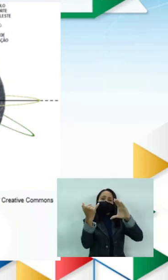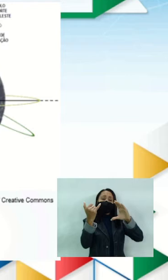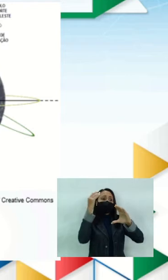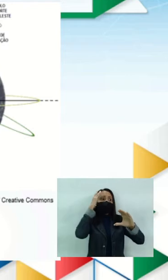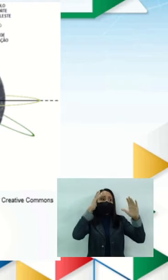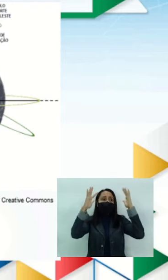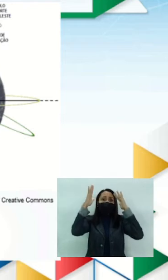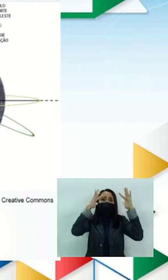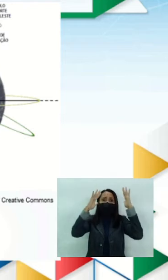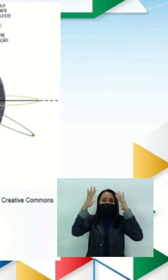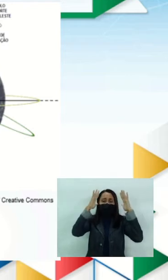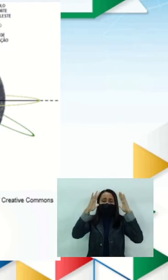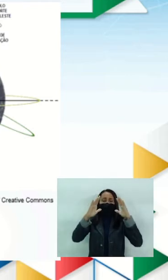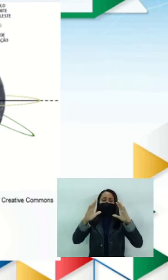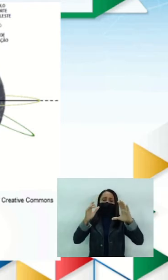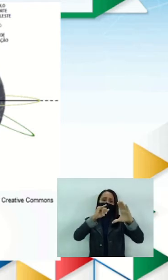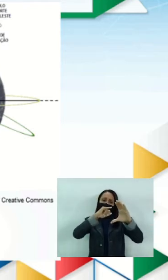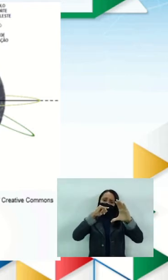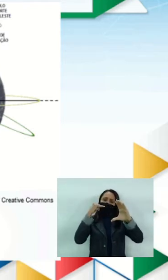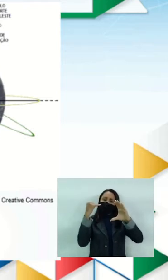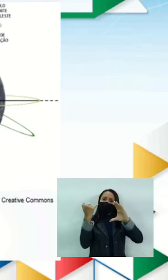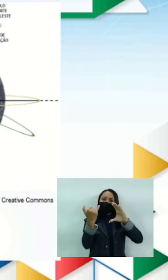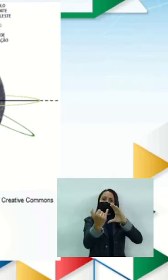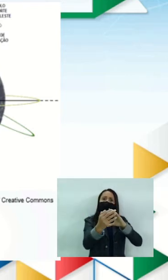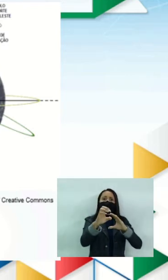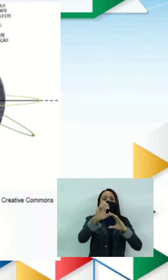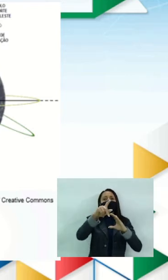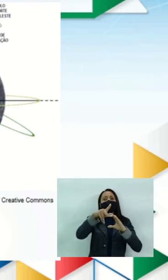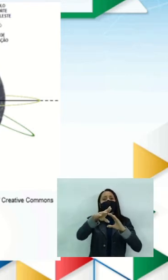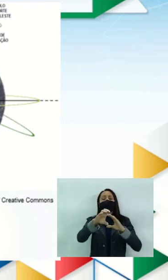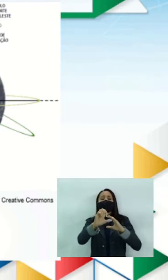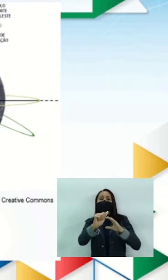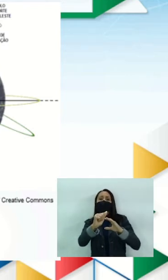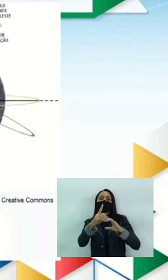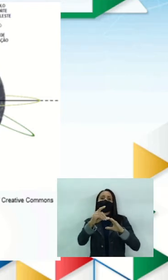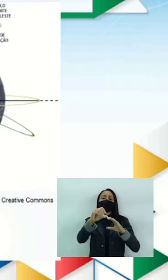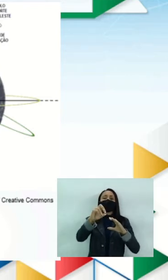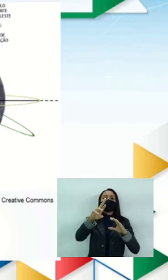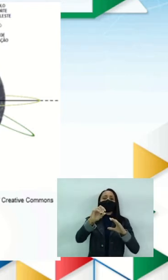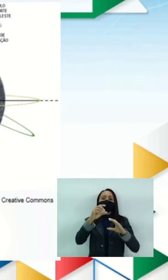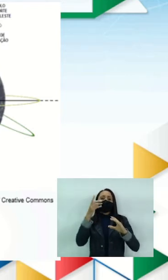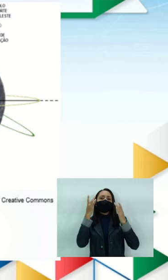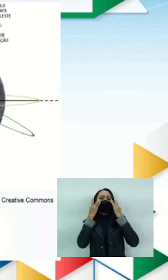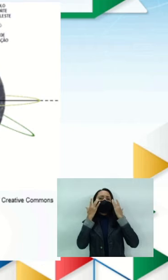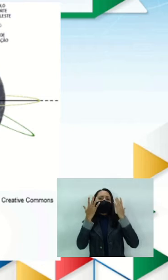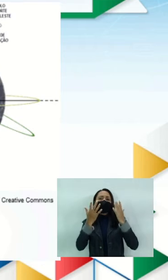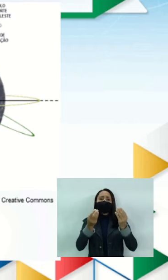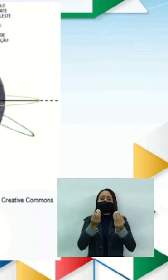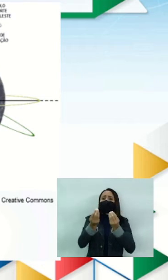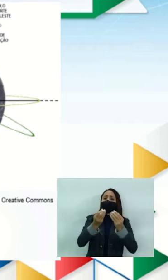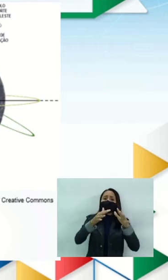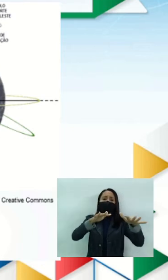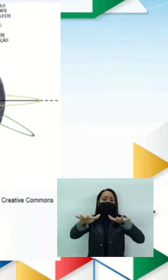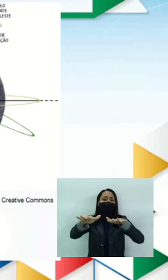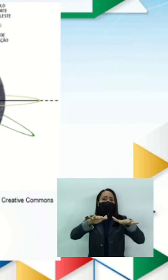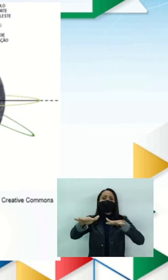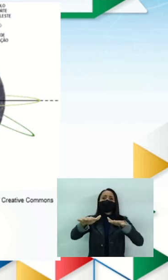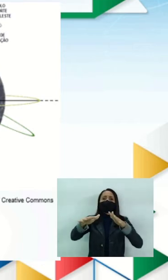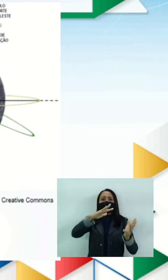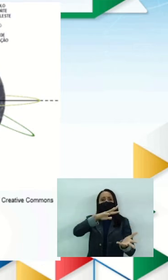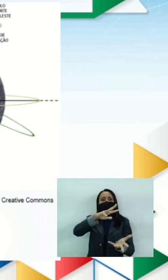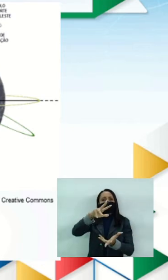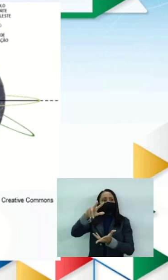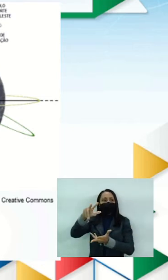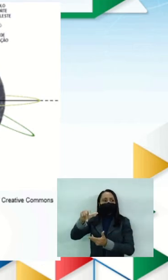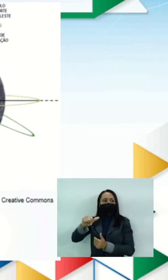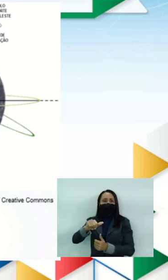Então, através de algumas linhas imaginárias, que é chamada linha do Equador, nós vamos observar como a Terra se movimenta, tá certo? Sendo a